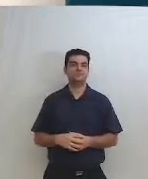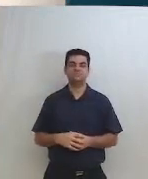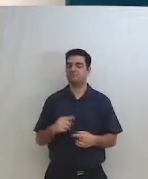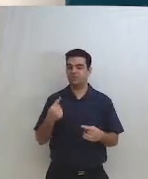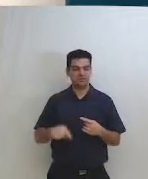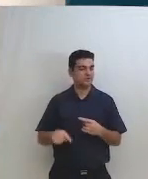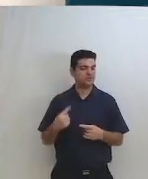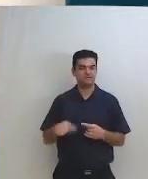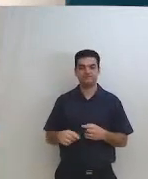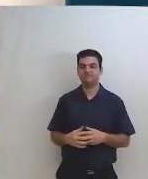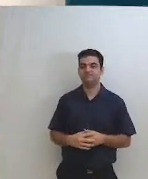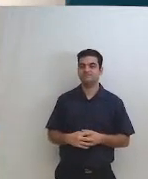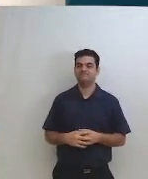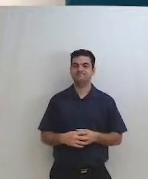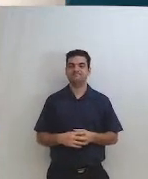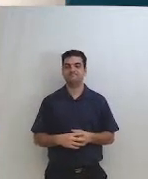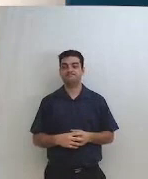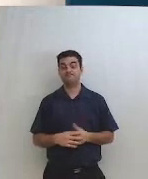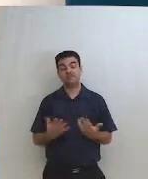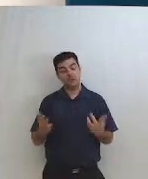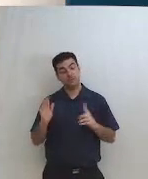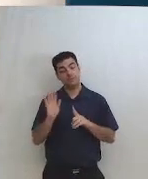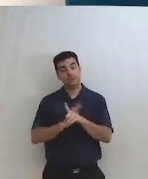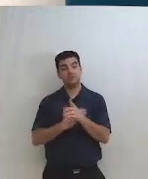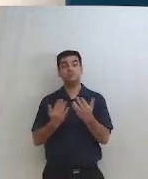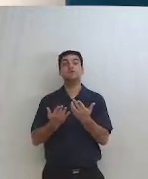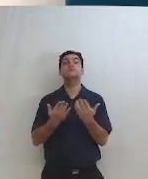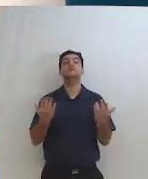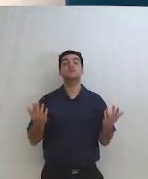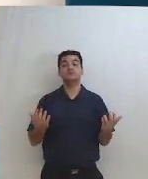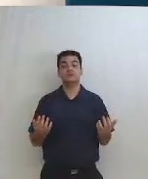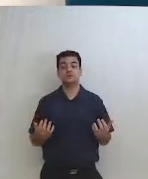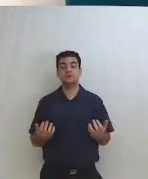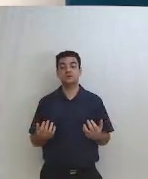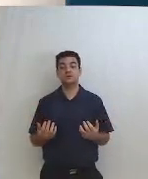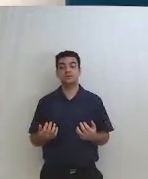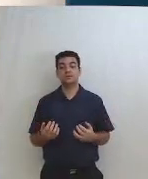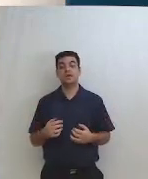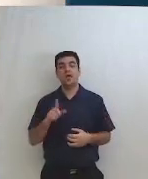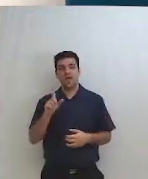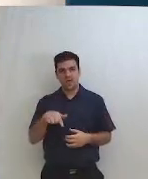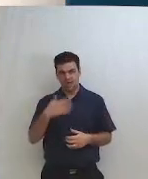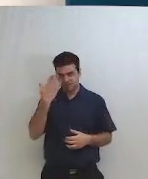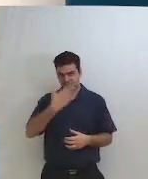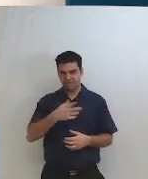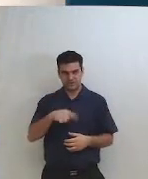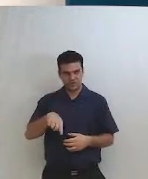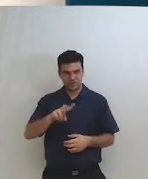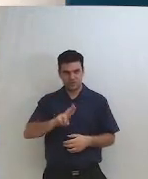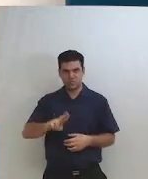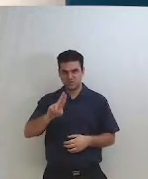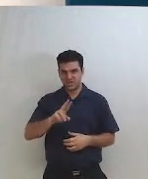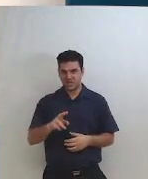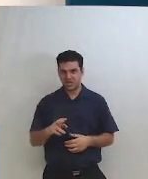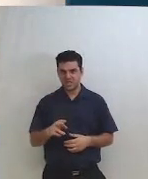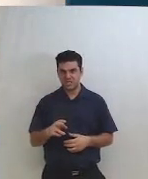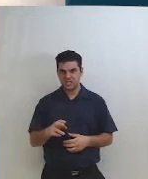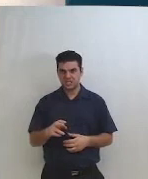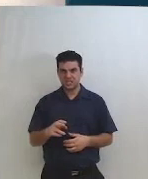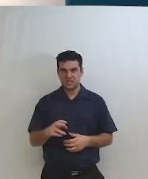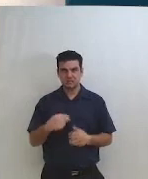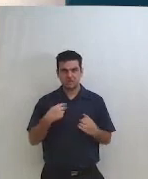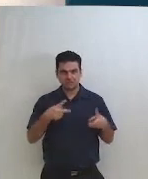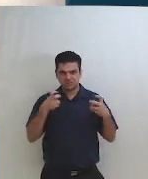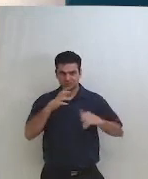a pergunta que eu faço é o seguinte, é essa prova que nós vamos permitir no, na percepção penal,